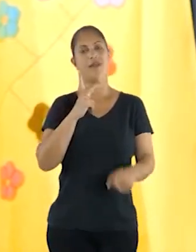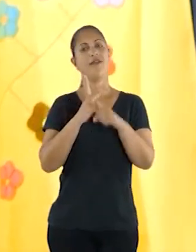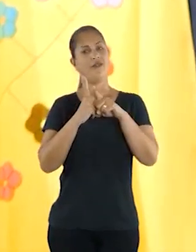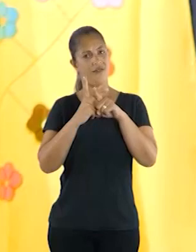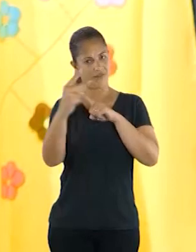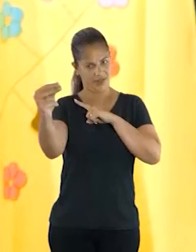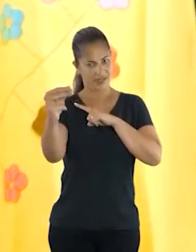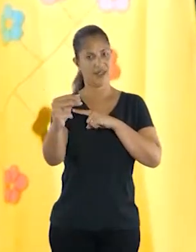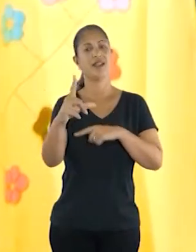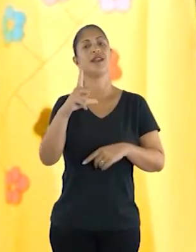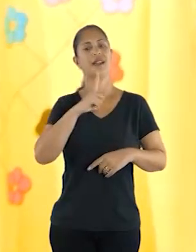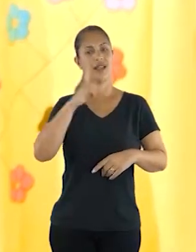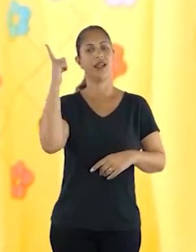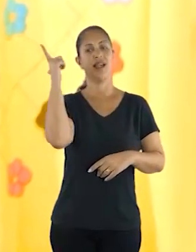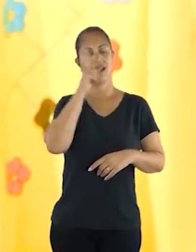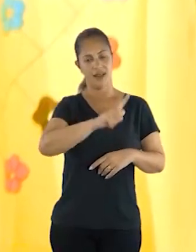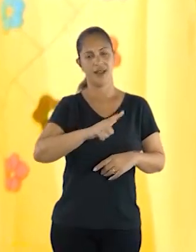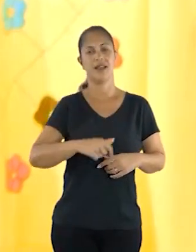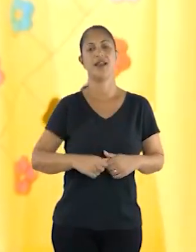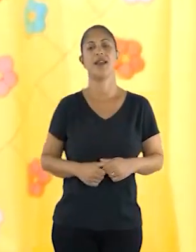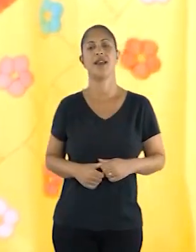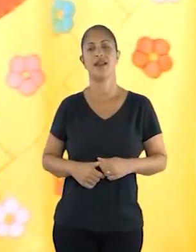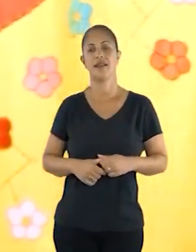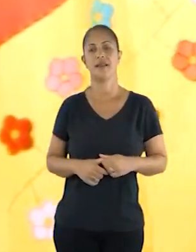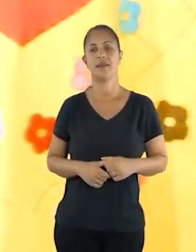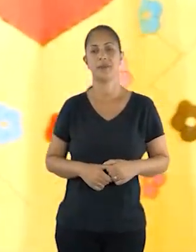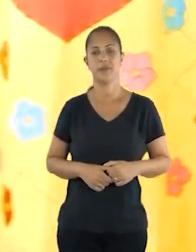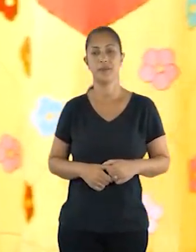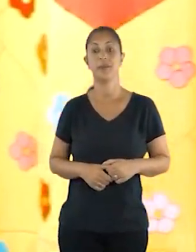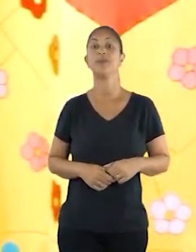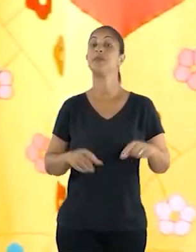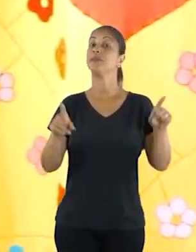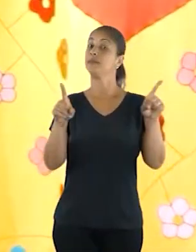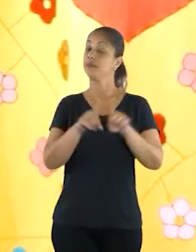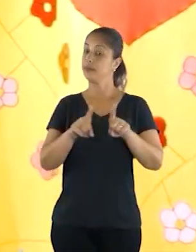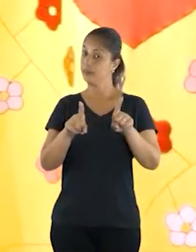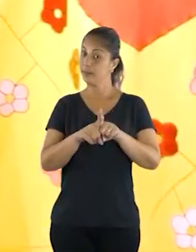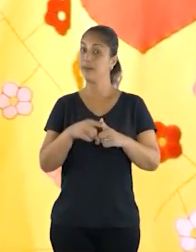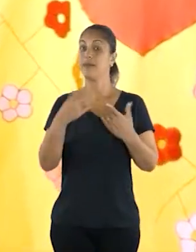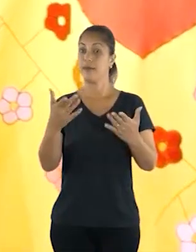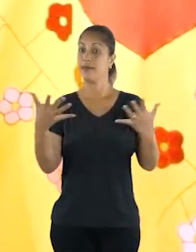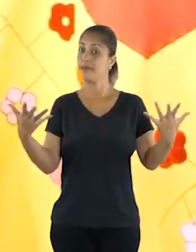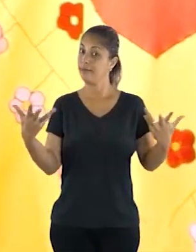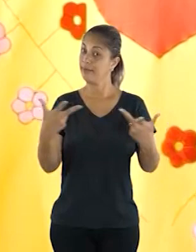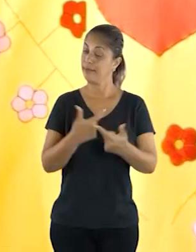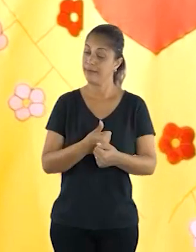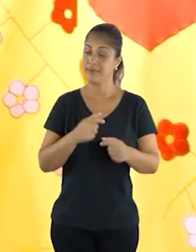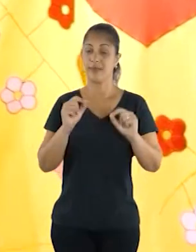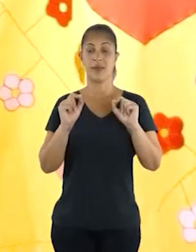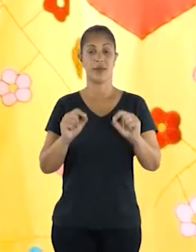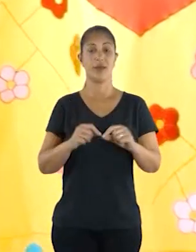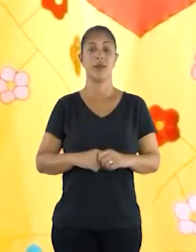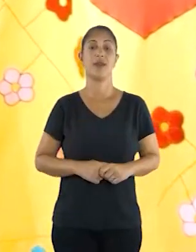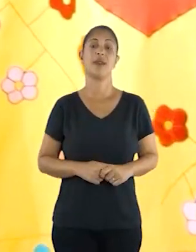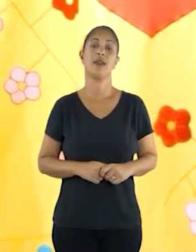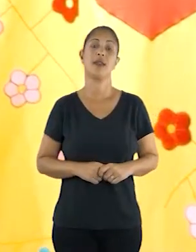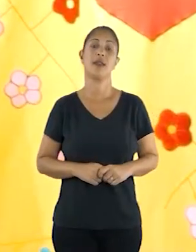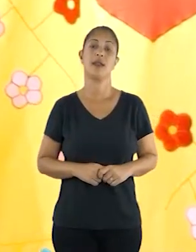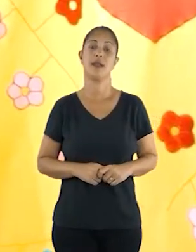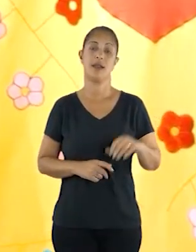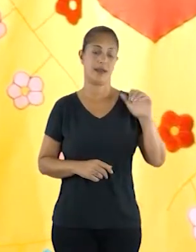vence, né? Ele ganha do diabo, é uma coisa excepcional. E tem a audácia